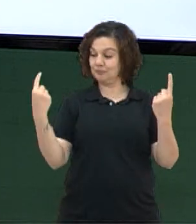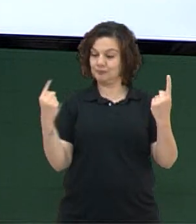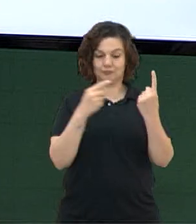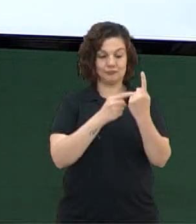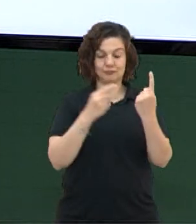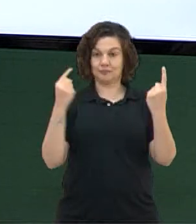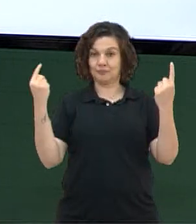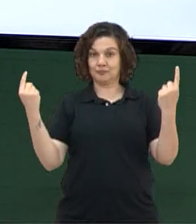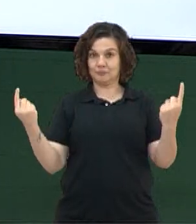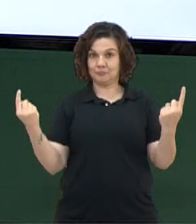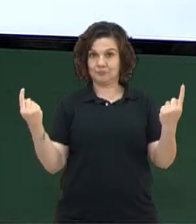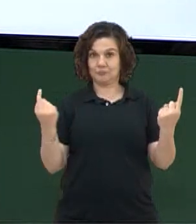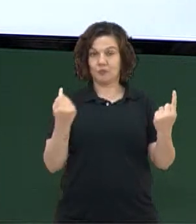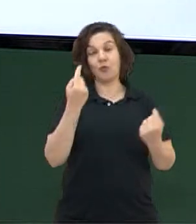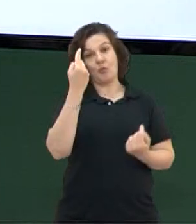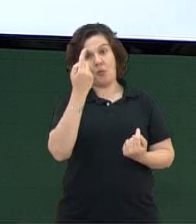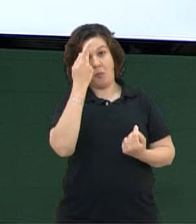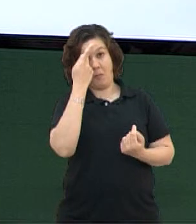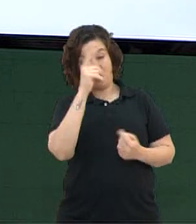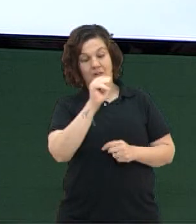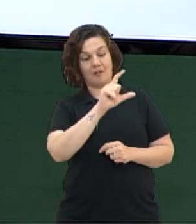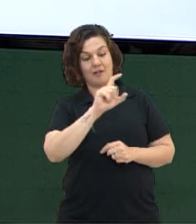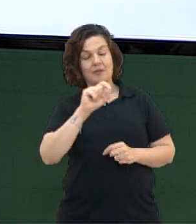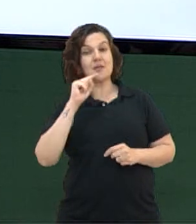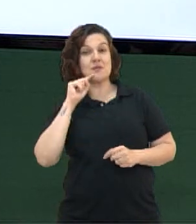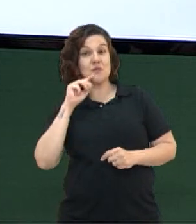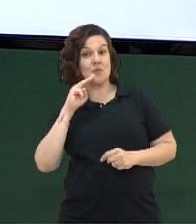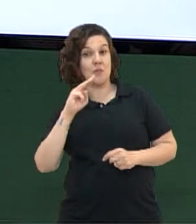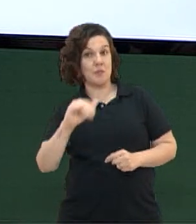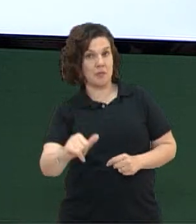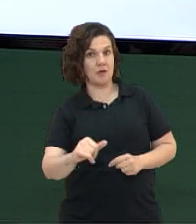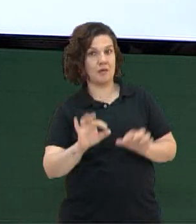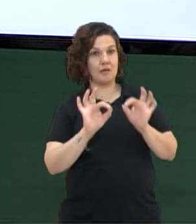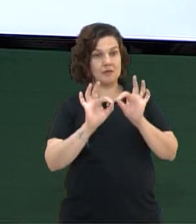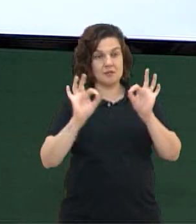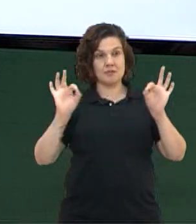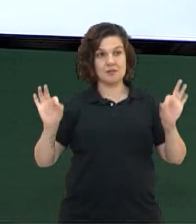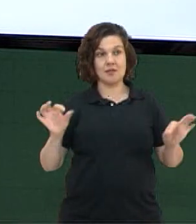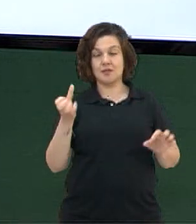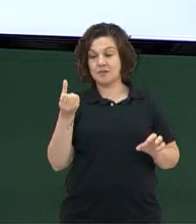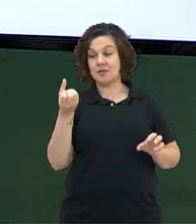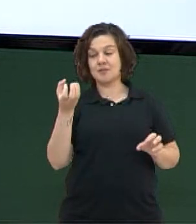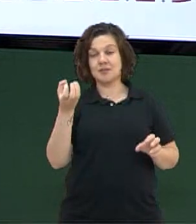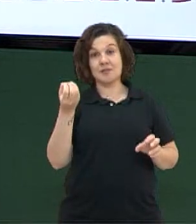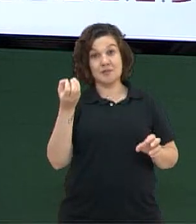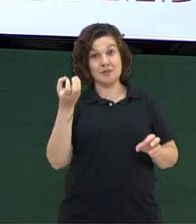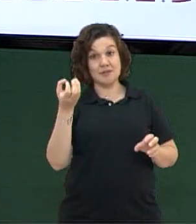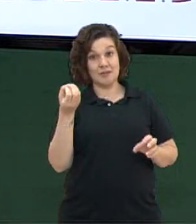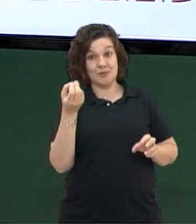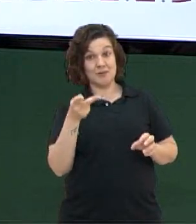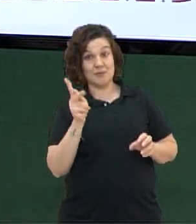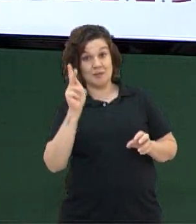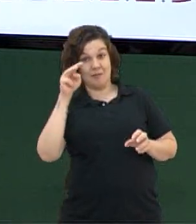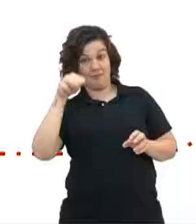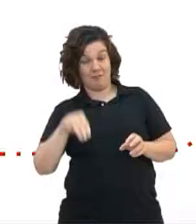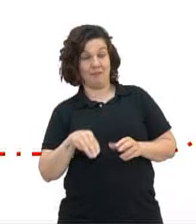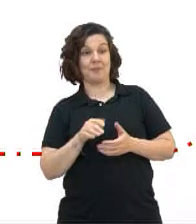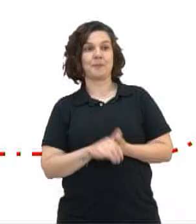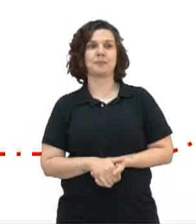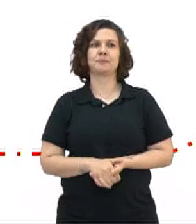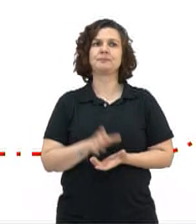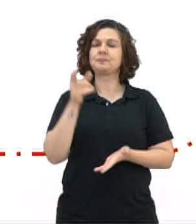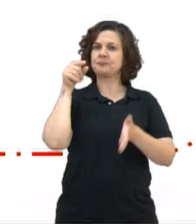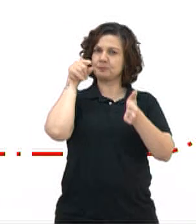cuja escala é de 1 para 10 milhões, na realidade eles vão estar a 600 quilômetros. Agora vem